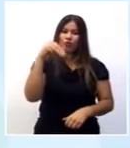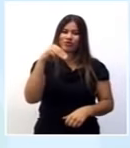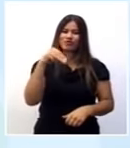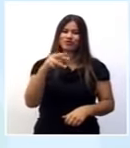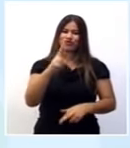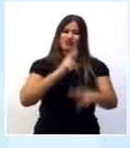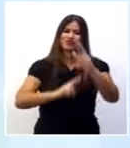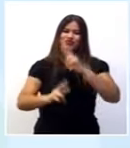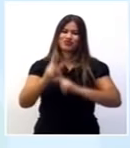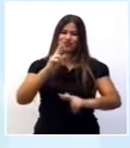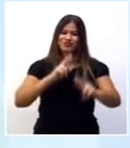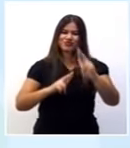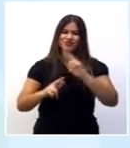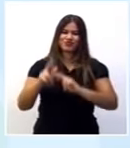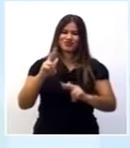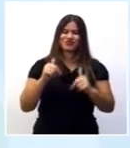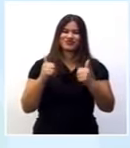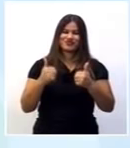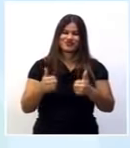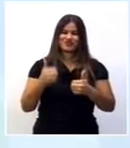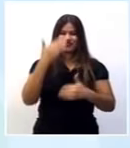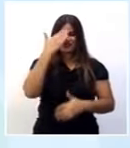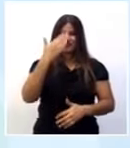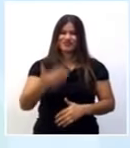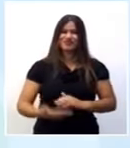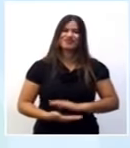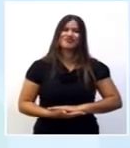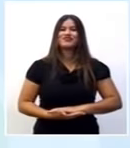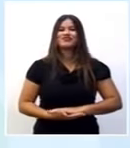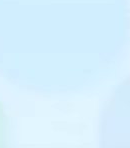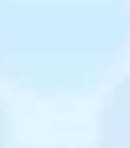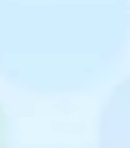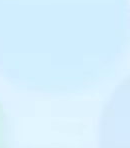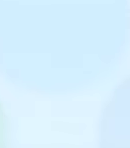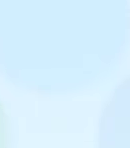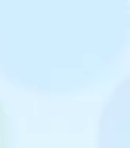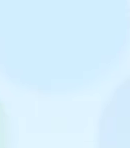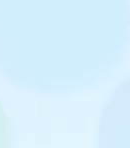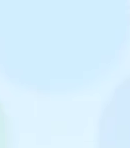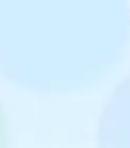vocês responderem no chat. Obrigada, gente.